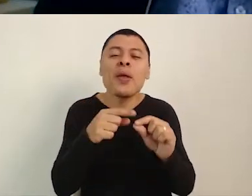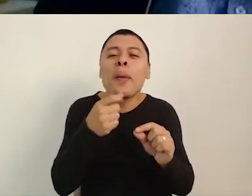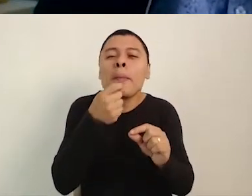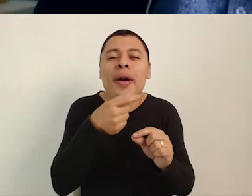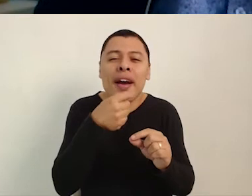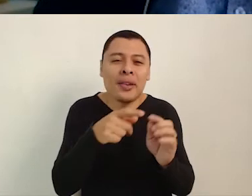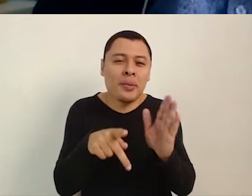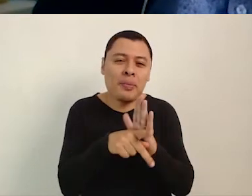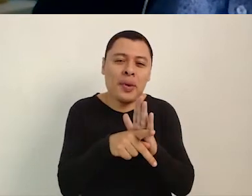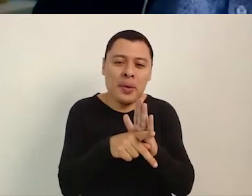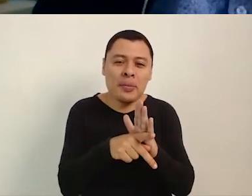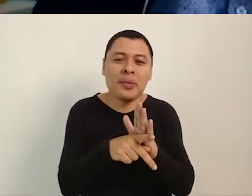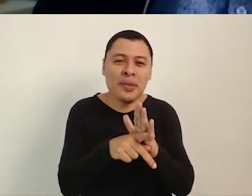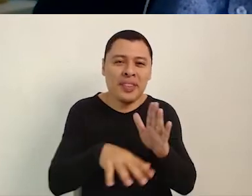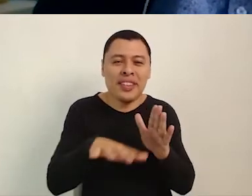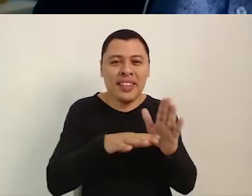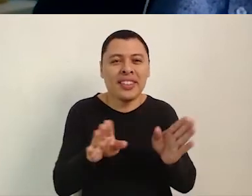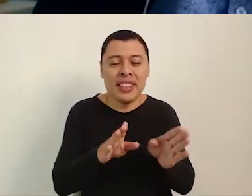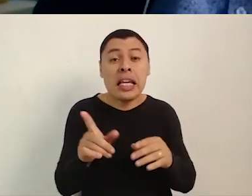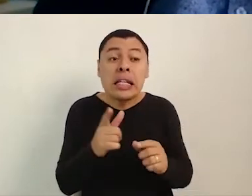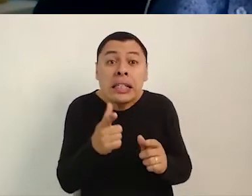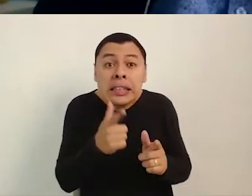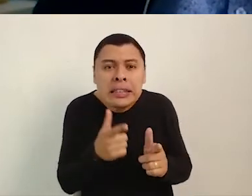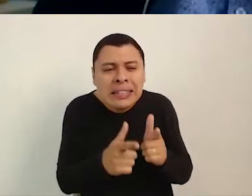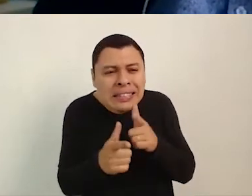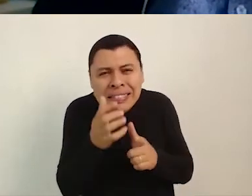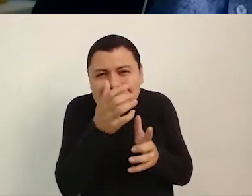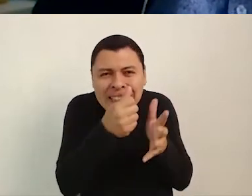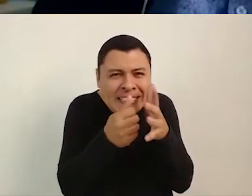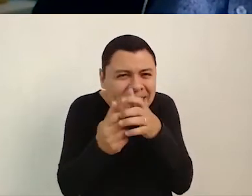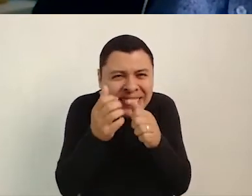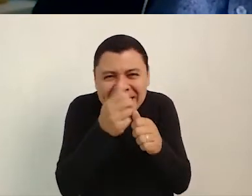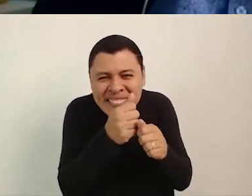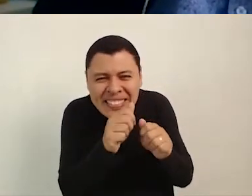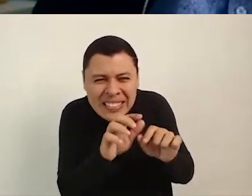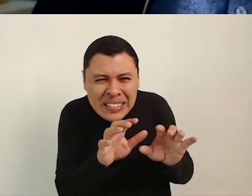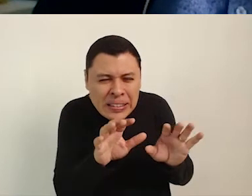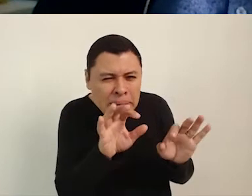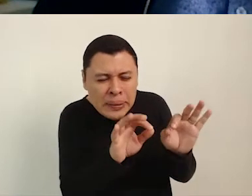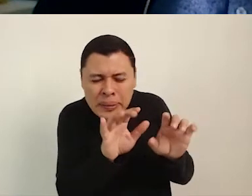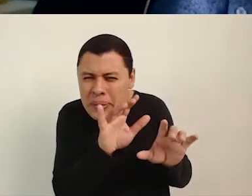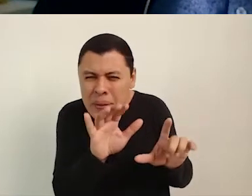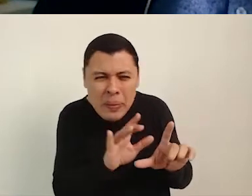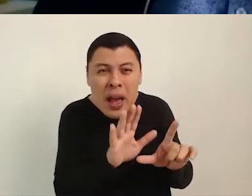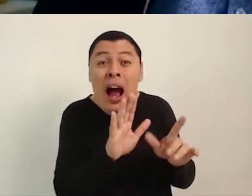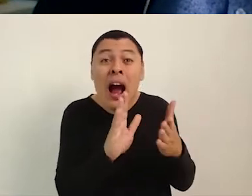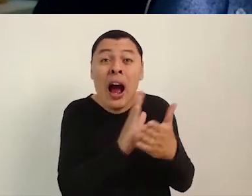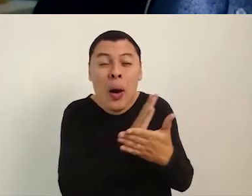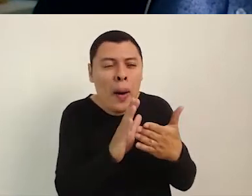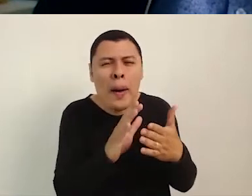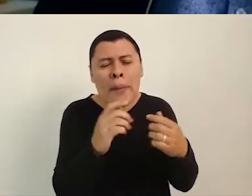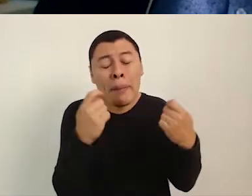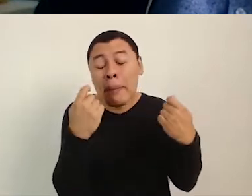de acessibilidade. É que a gente consegue usar, a gente consegue ali até que manipular ele, mas às vezes tem que fazer umas